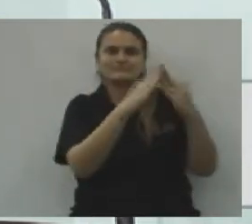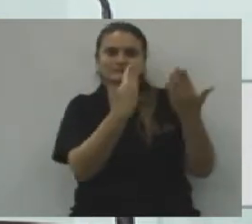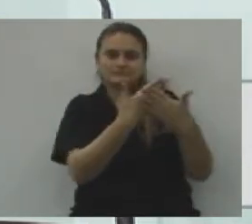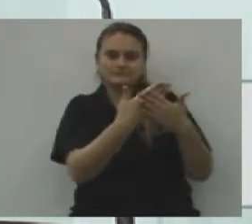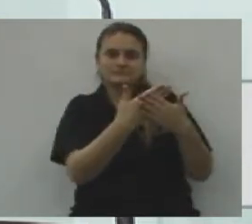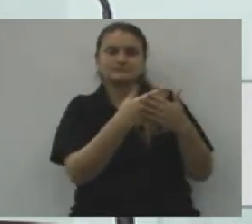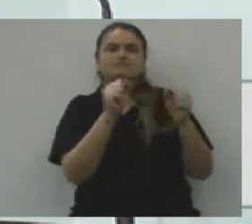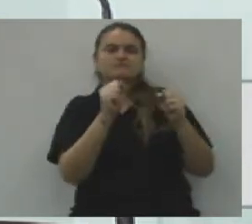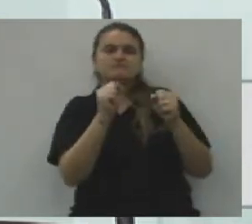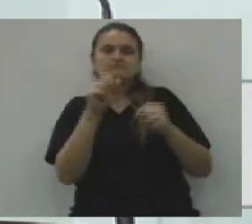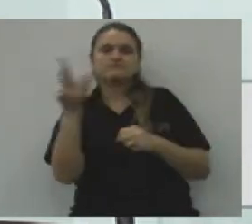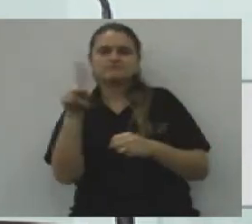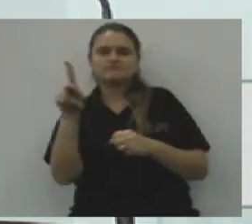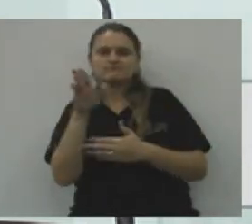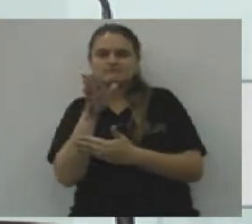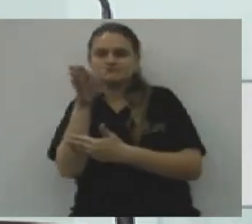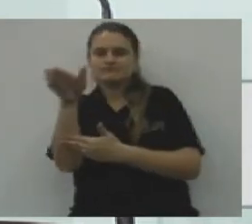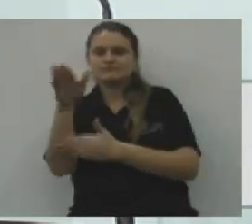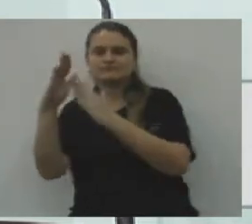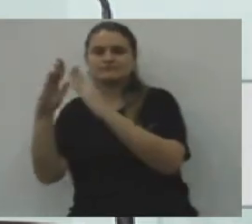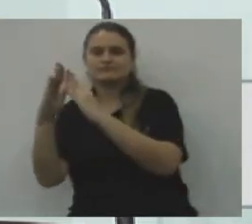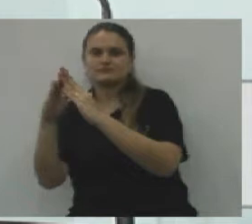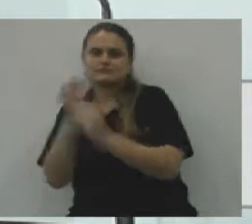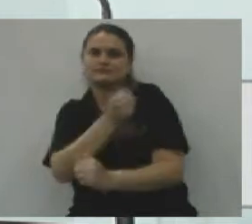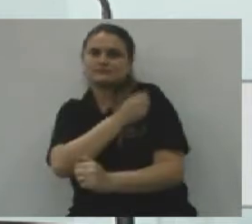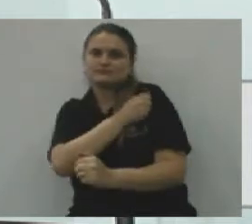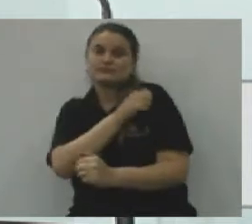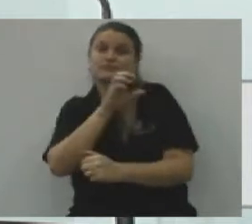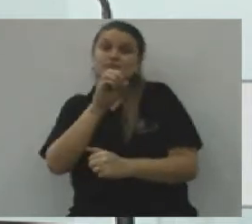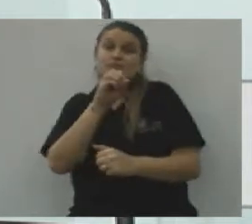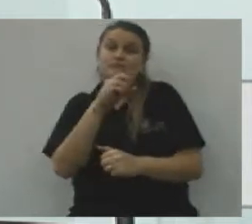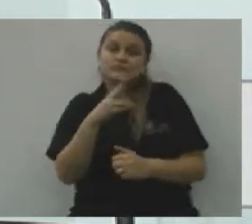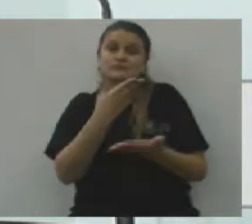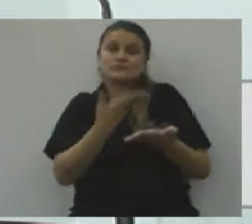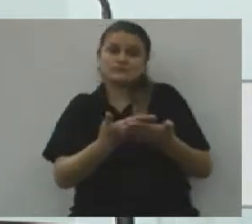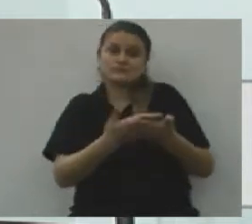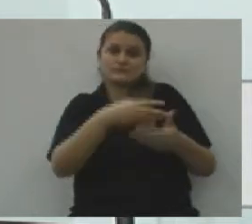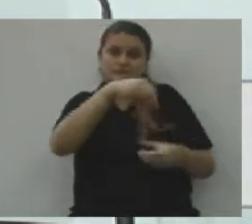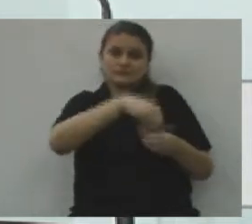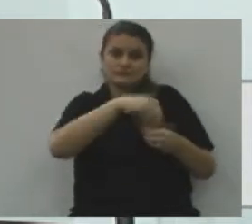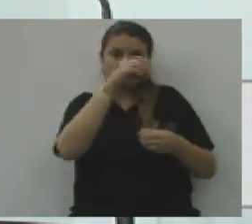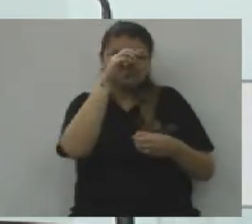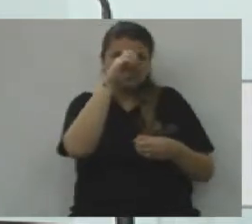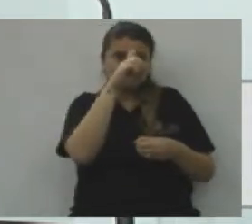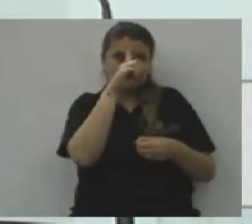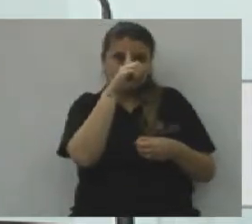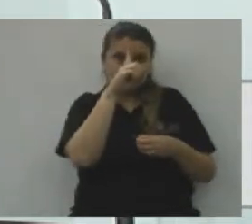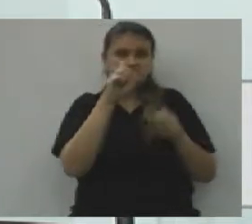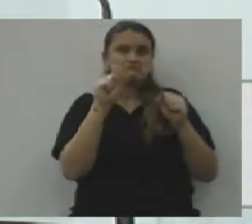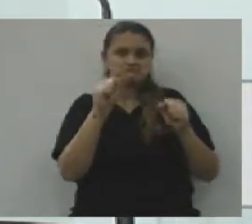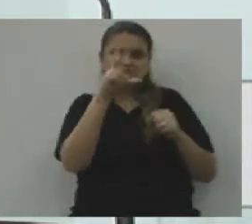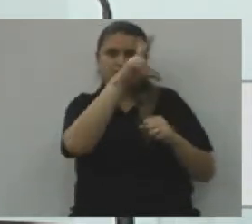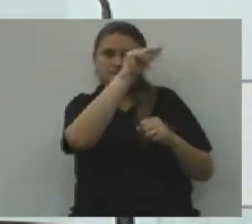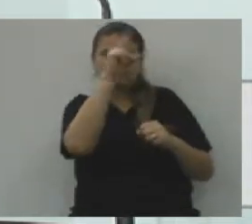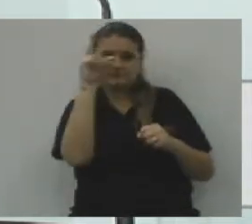desse sistema individualizado, se necessário, e que permite ao Poder Executivo, ao